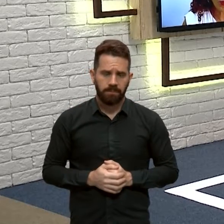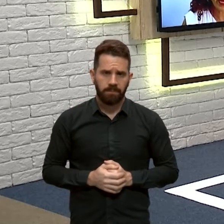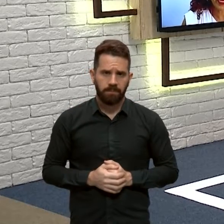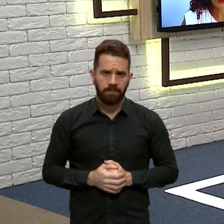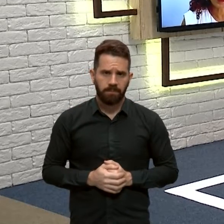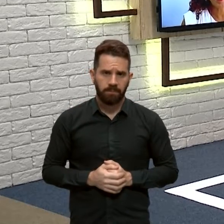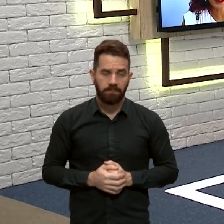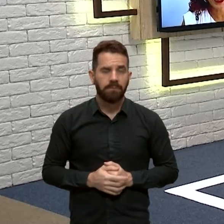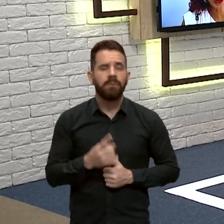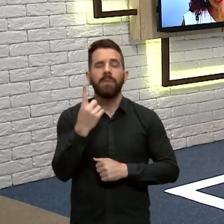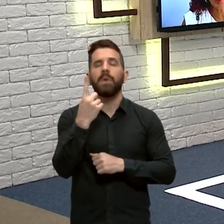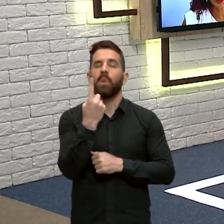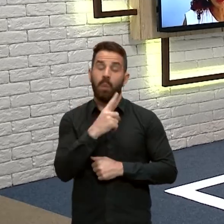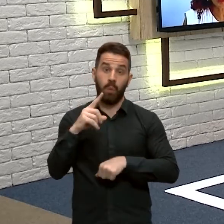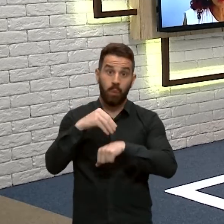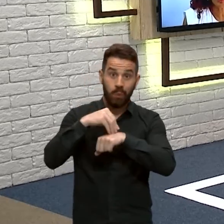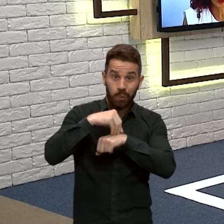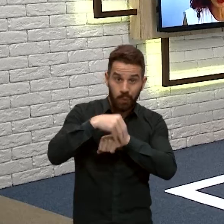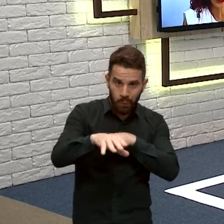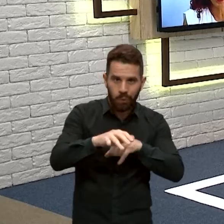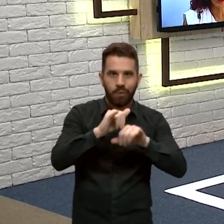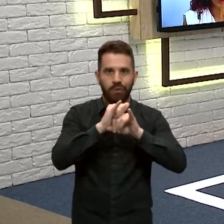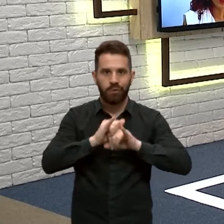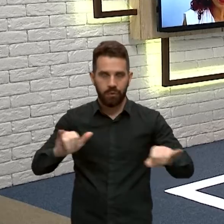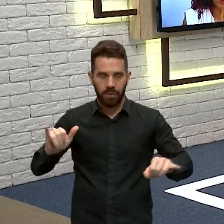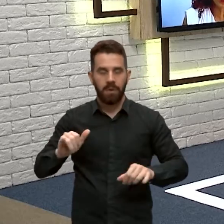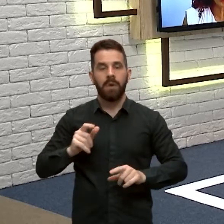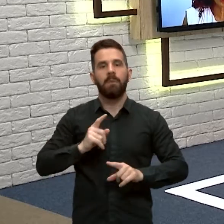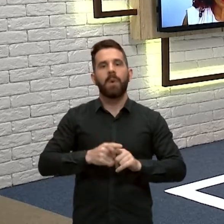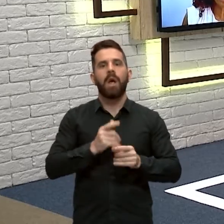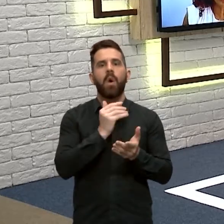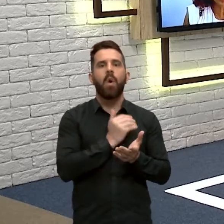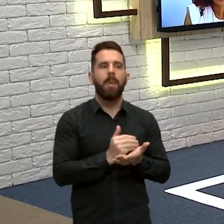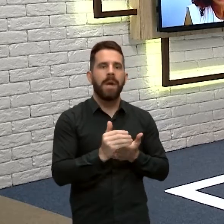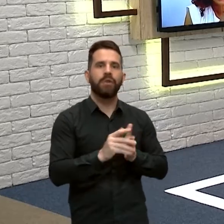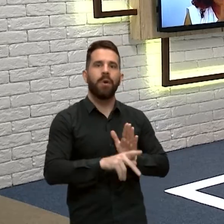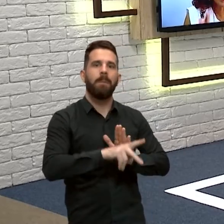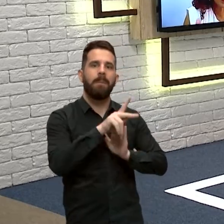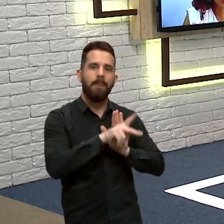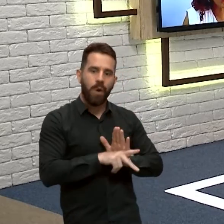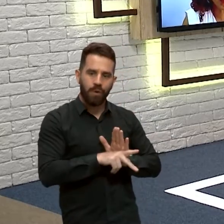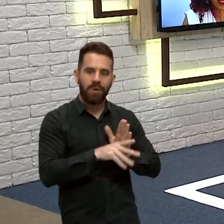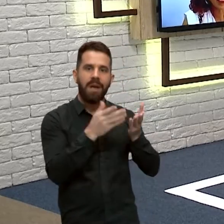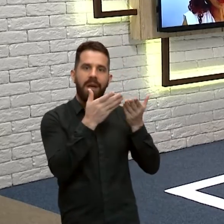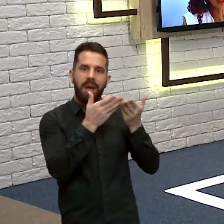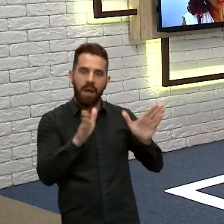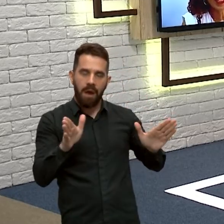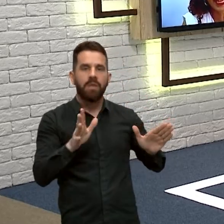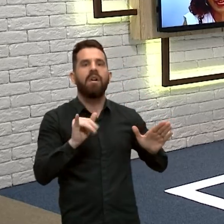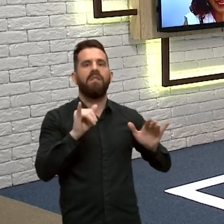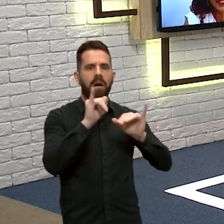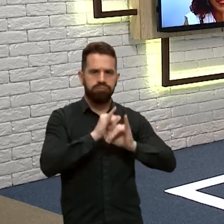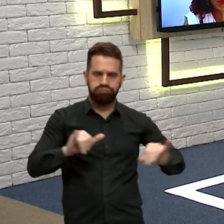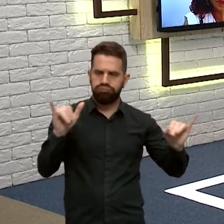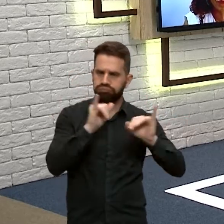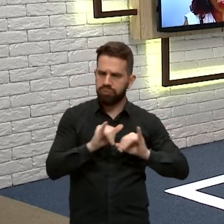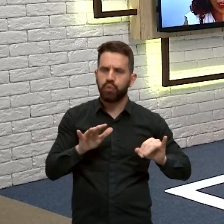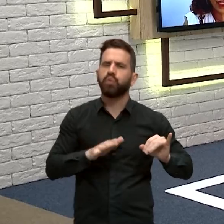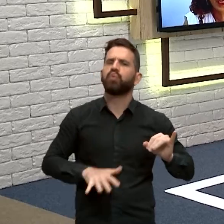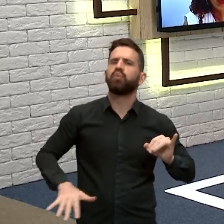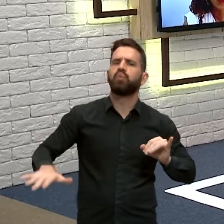Só deixar um recado, Camila, que a gente começou um projeto agora muito amplo, que vai ser divulgado em todos os canais